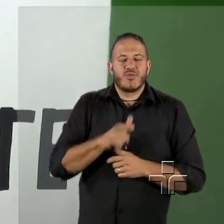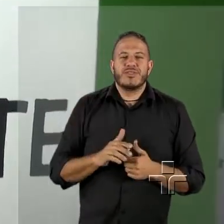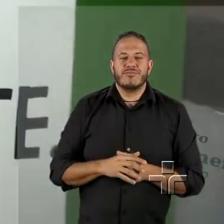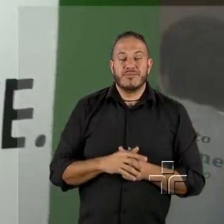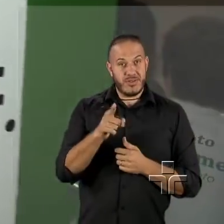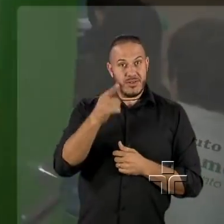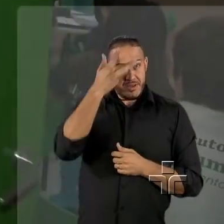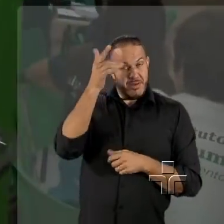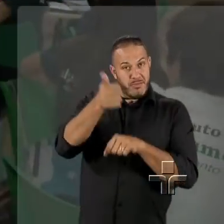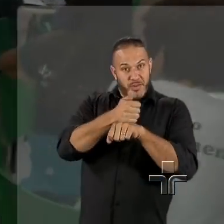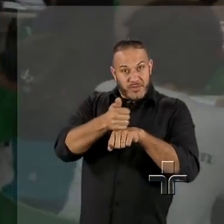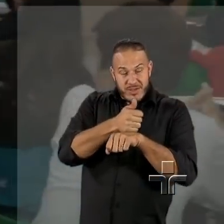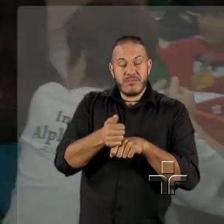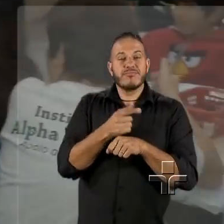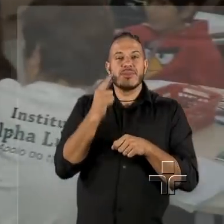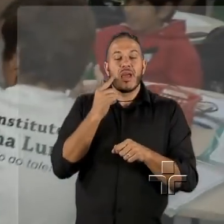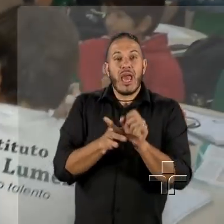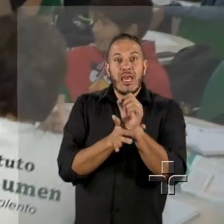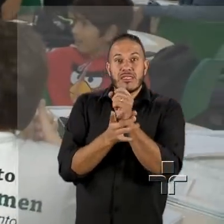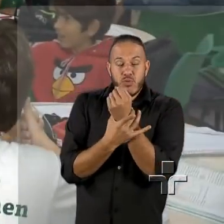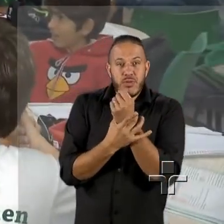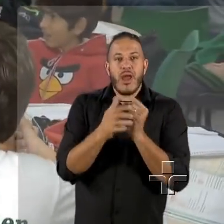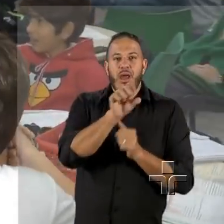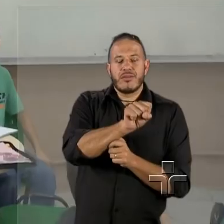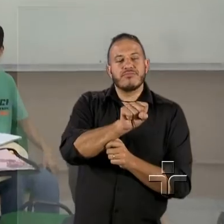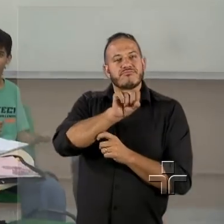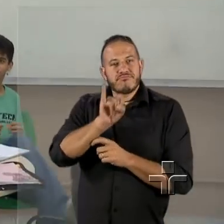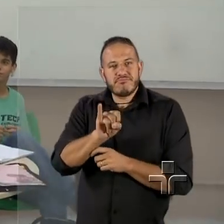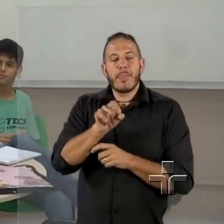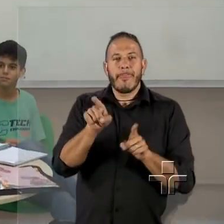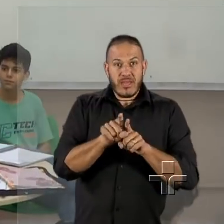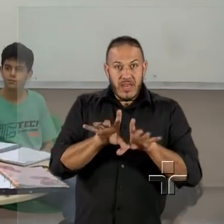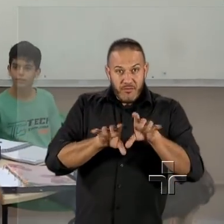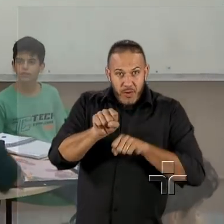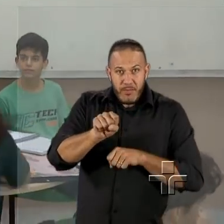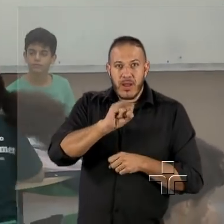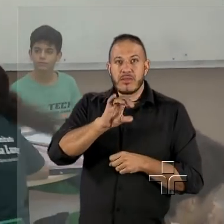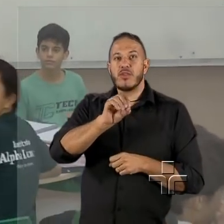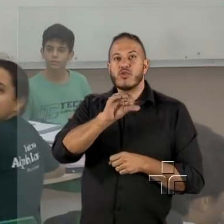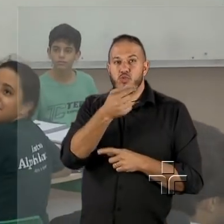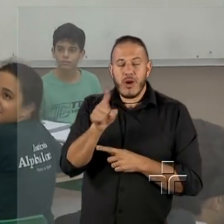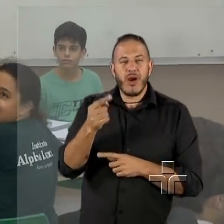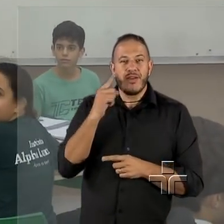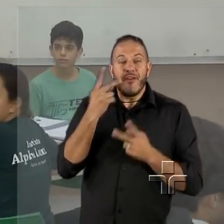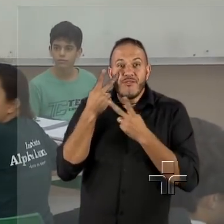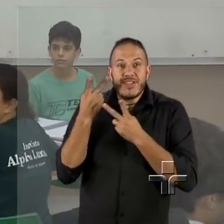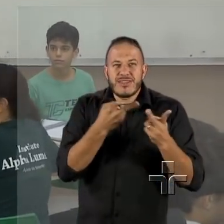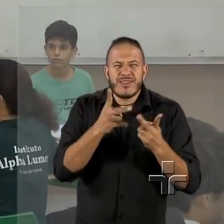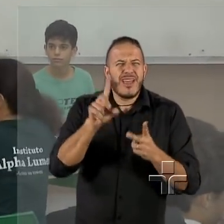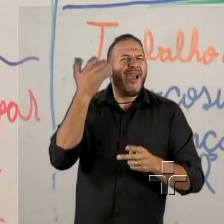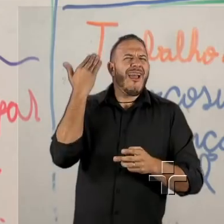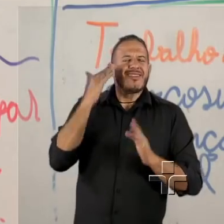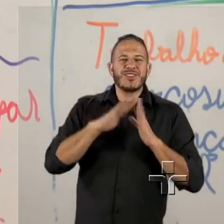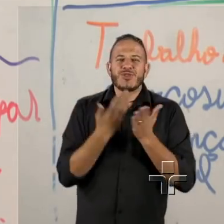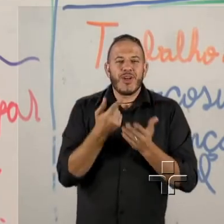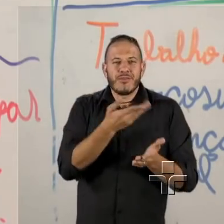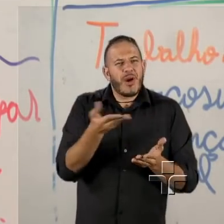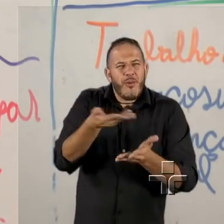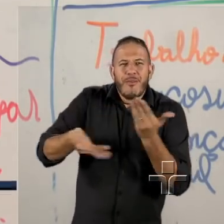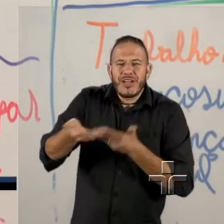ganhem autoestima, confiança, percebam que existem caminhos para alcançar mais, lancem e alcem